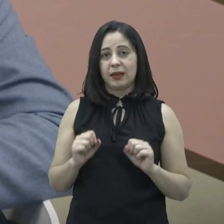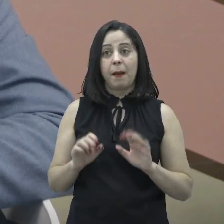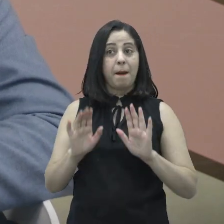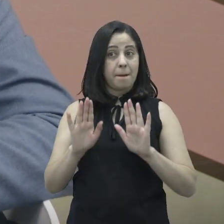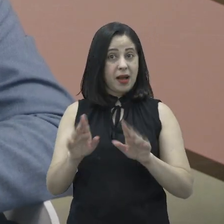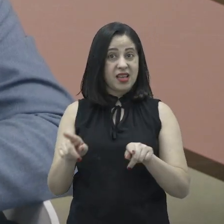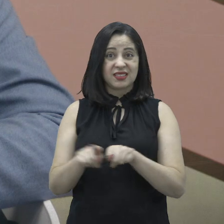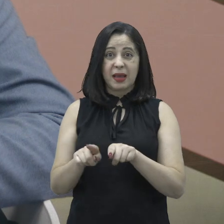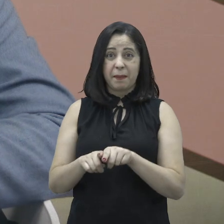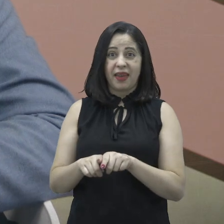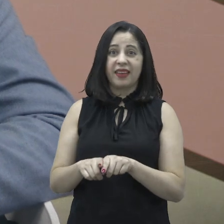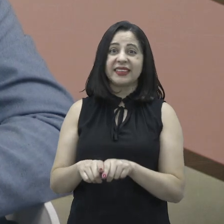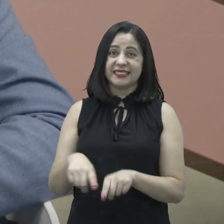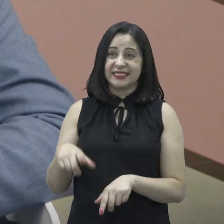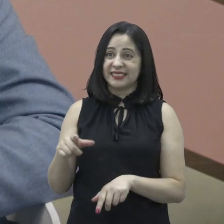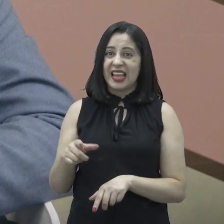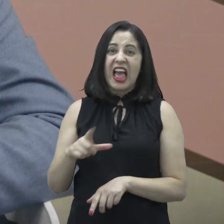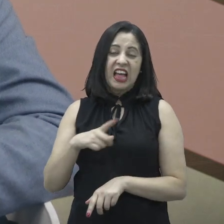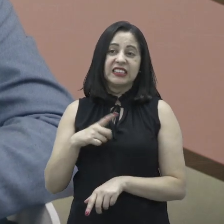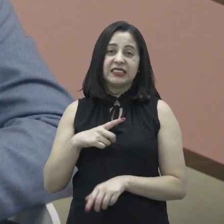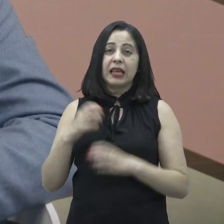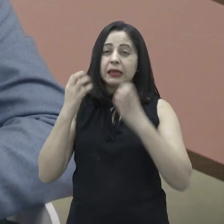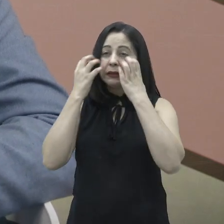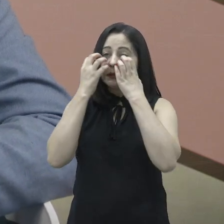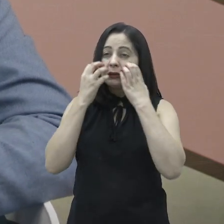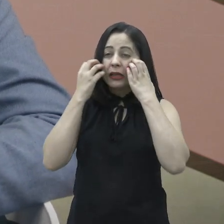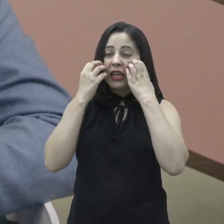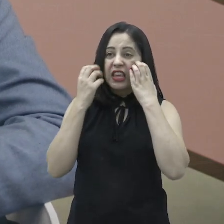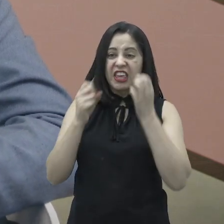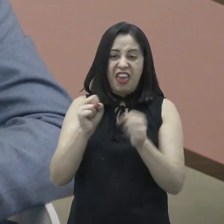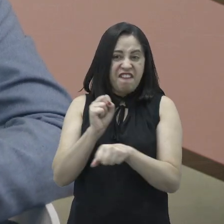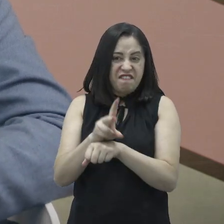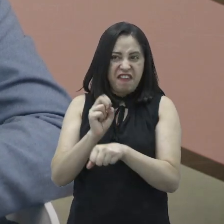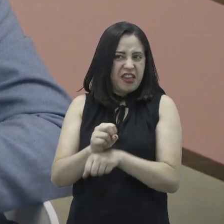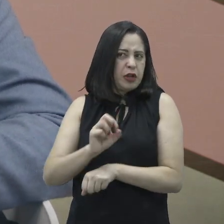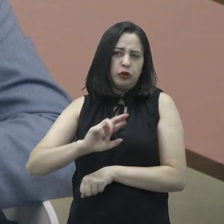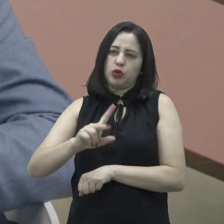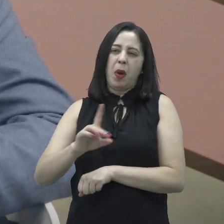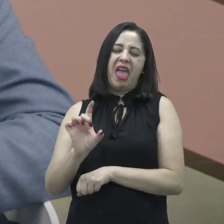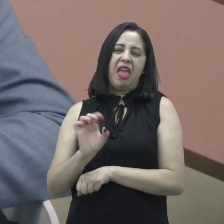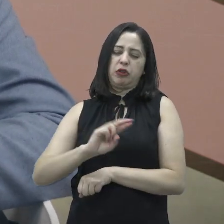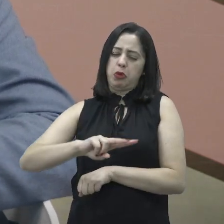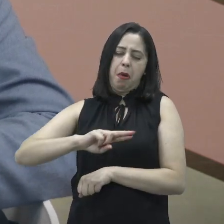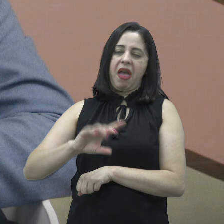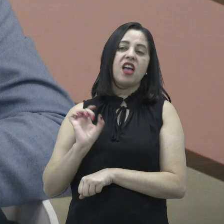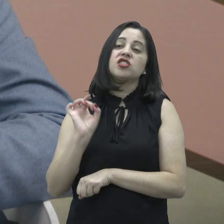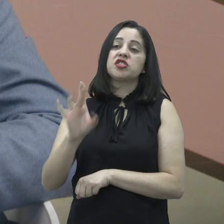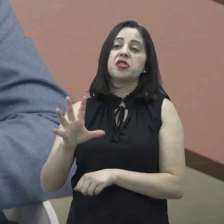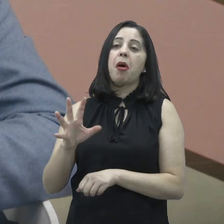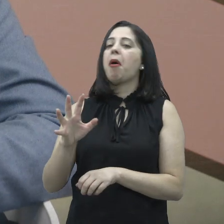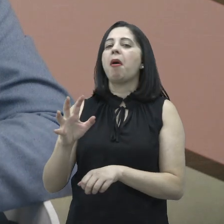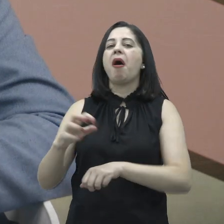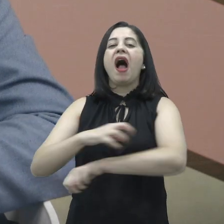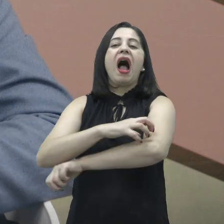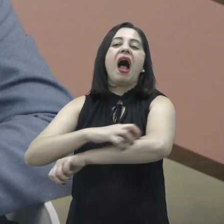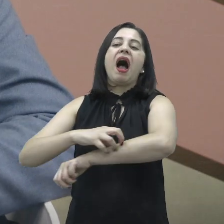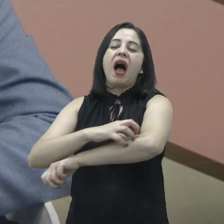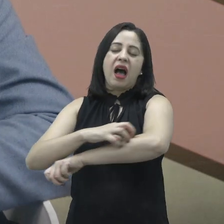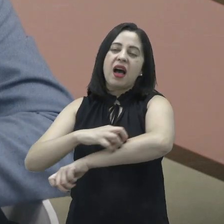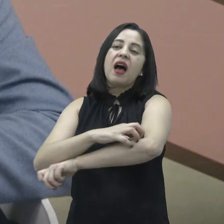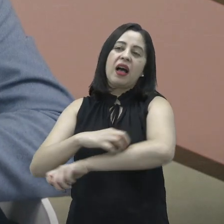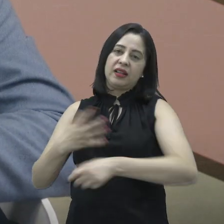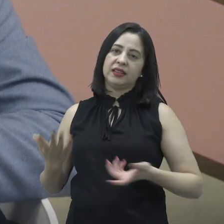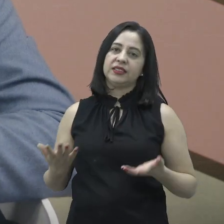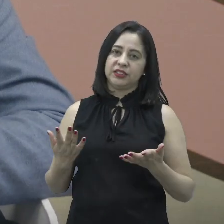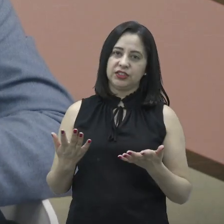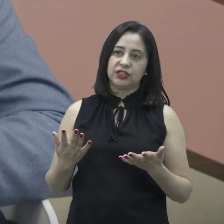aquelas rinites que não são causadas por vírus, que são causadas por sintomas alérgicos ou mesmo outras doenças autoimunes que a pessoa tem. Então,